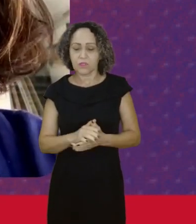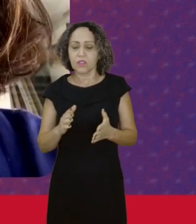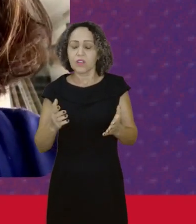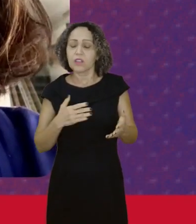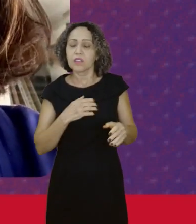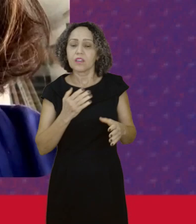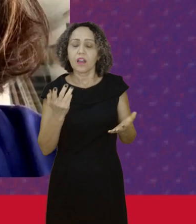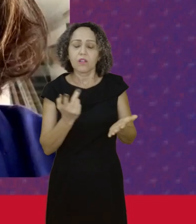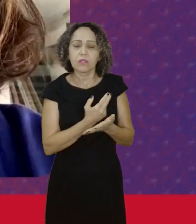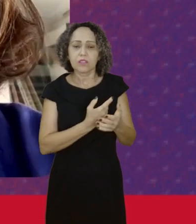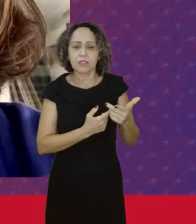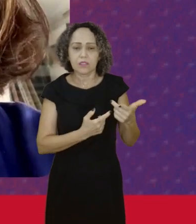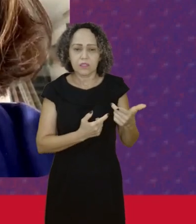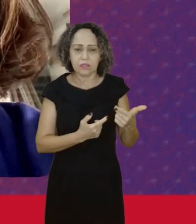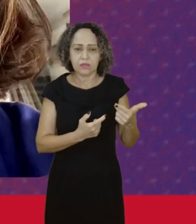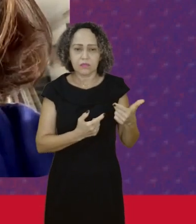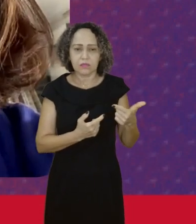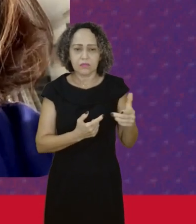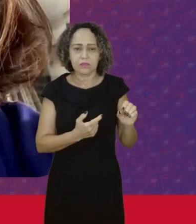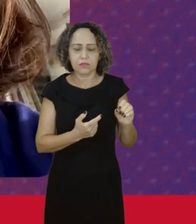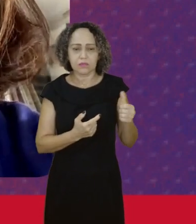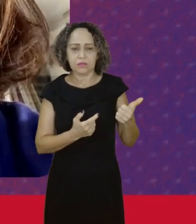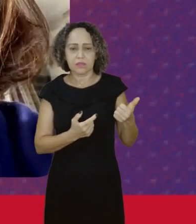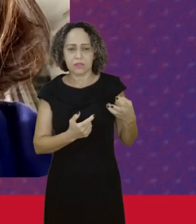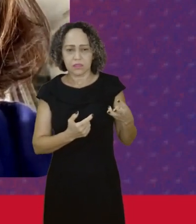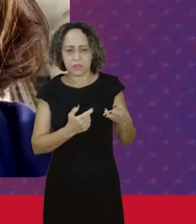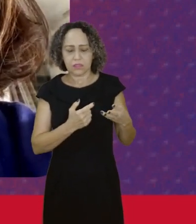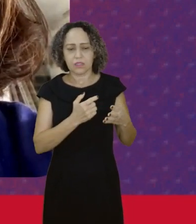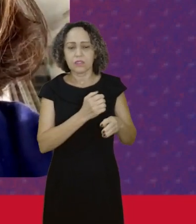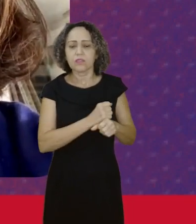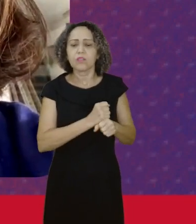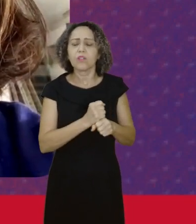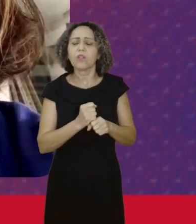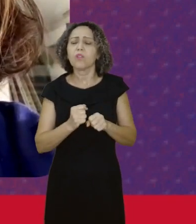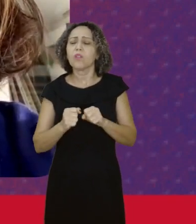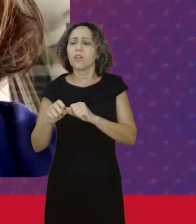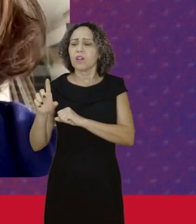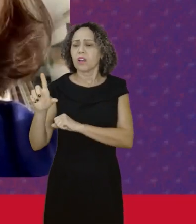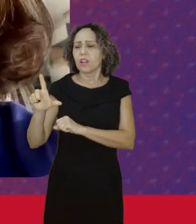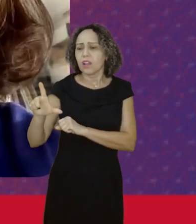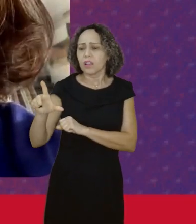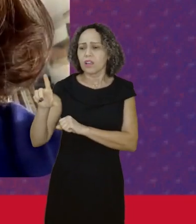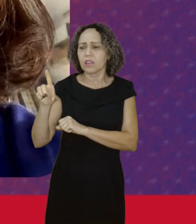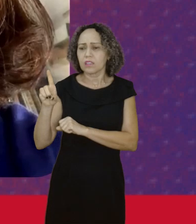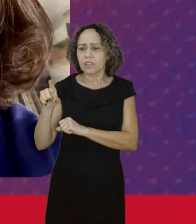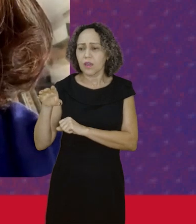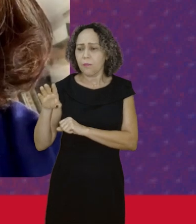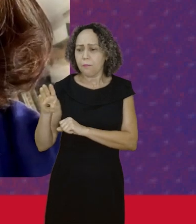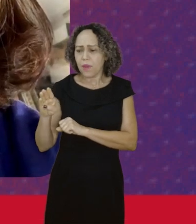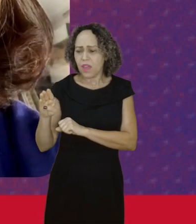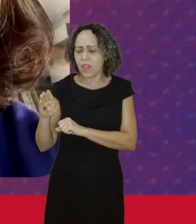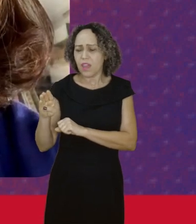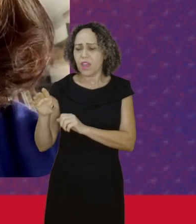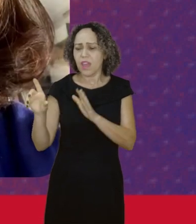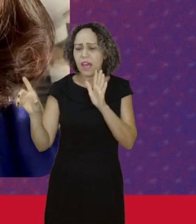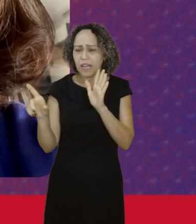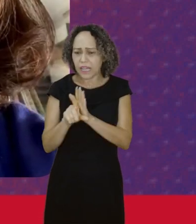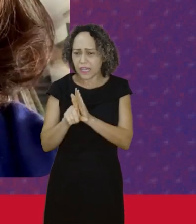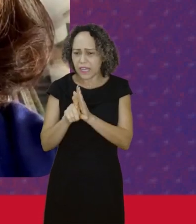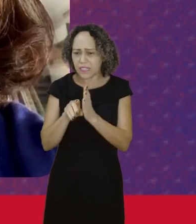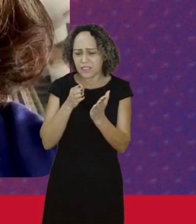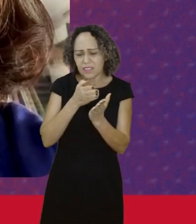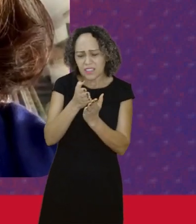2014, do que está escrito na Lei de Diretrizes e Bases do Brasil e